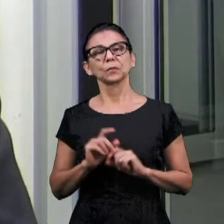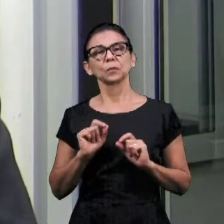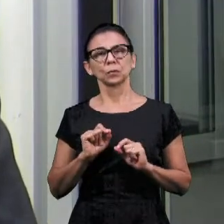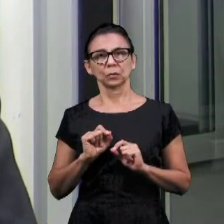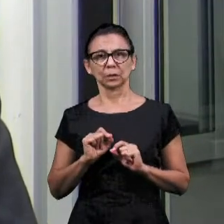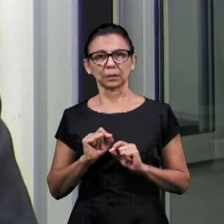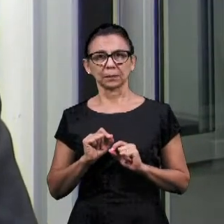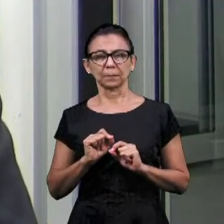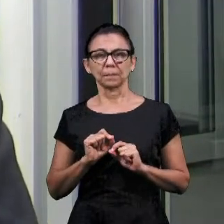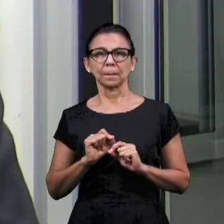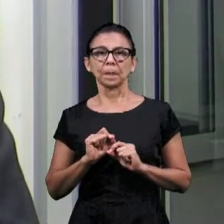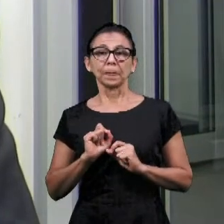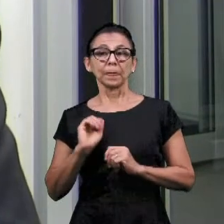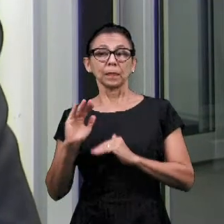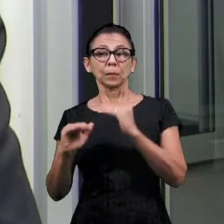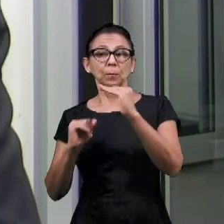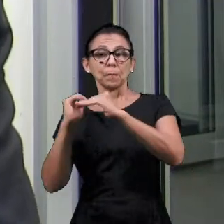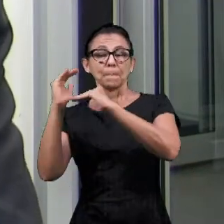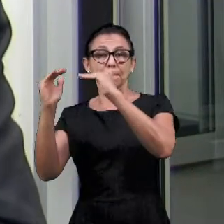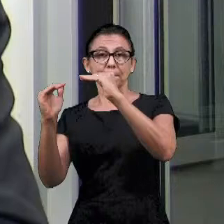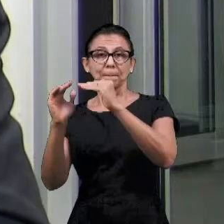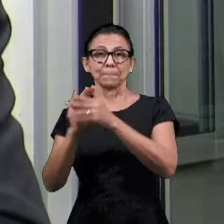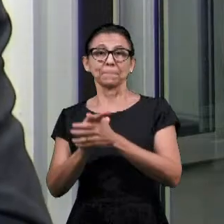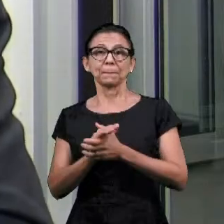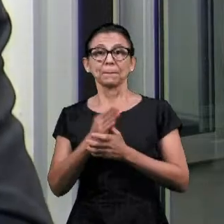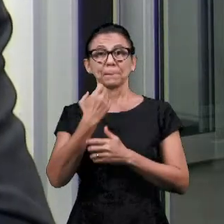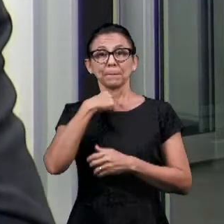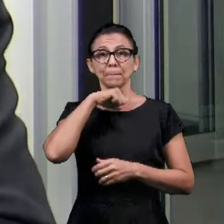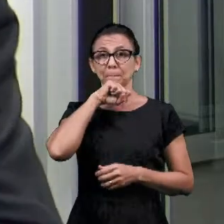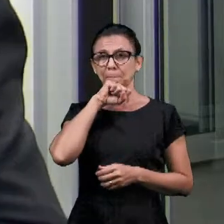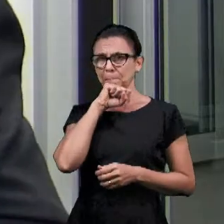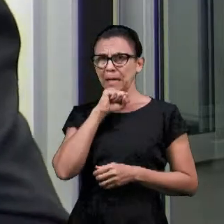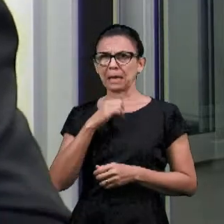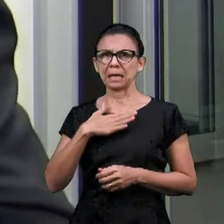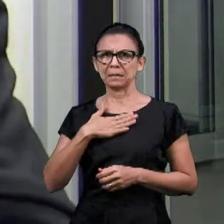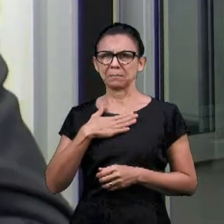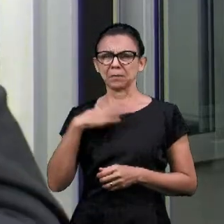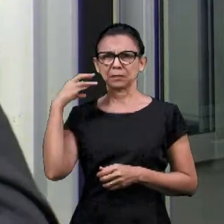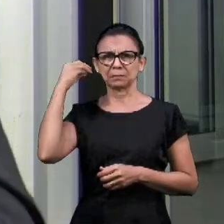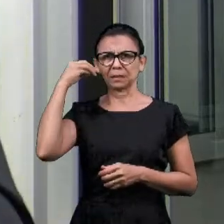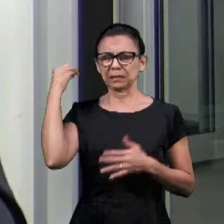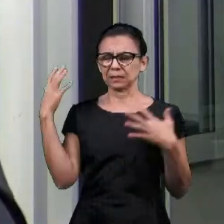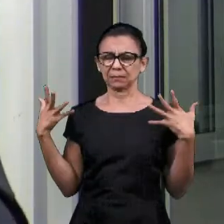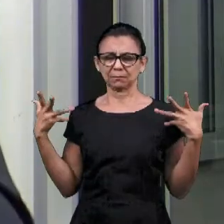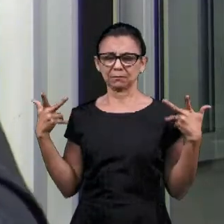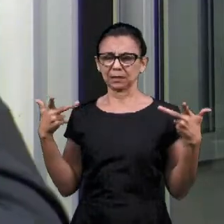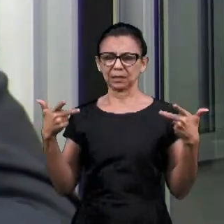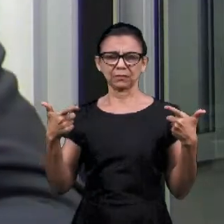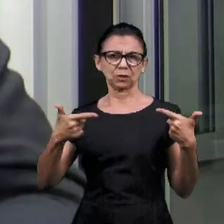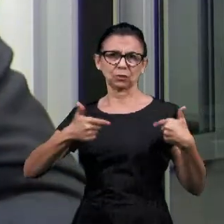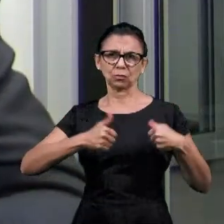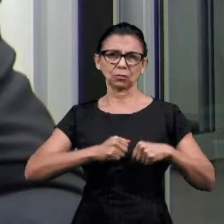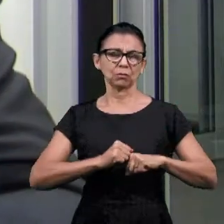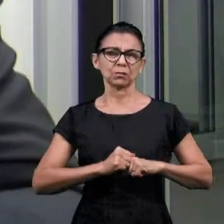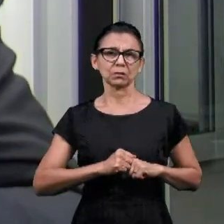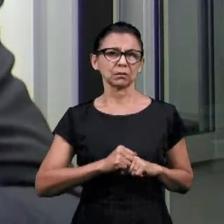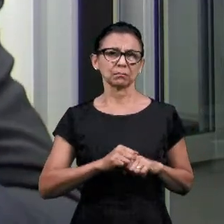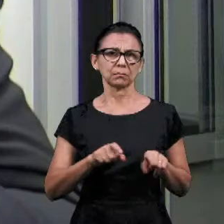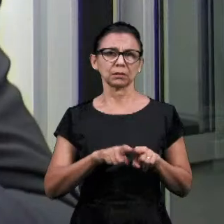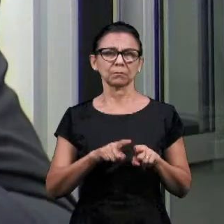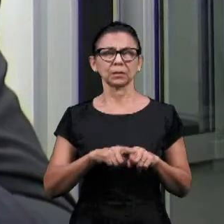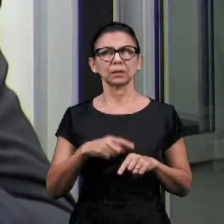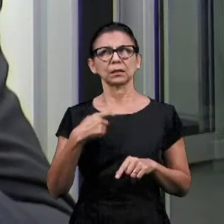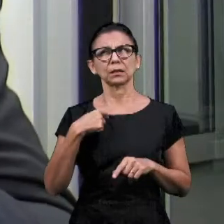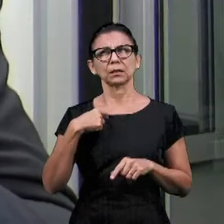processo no qual a minha família, meu pai, o senhor deu experiências maravilhosas para ele, o senhor deu experiência para minha mãe. Eu me lembro da